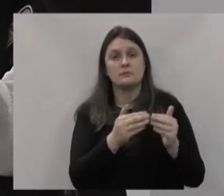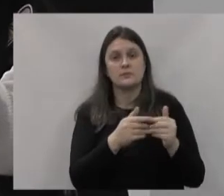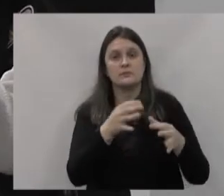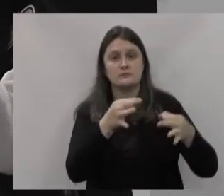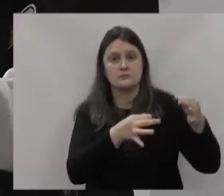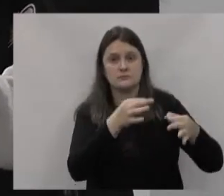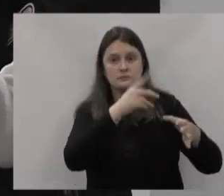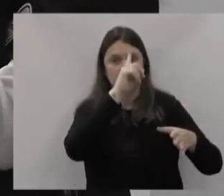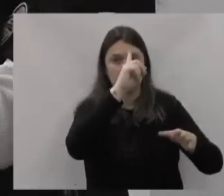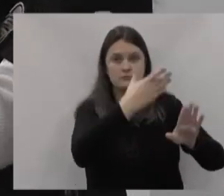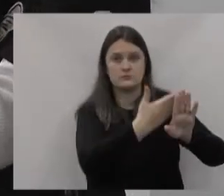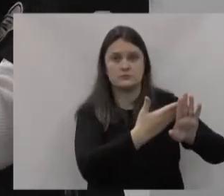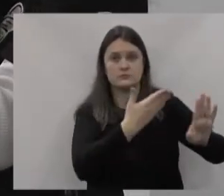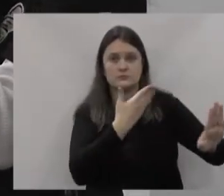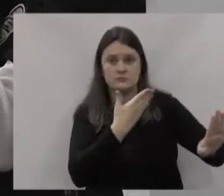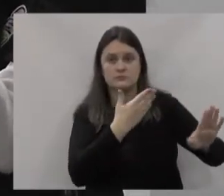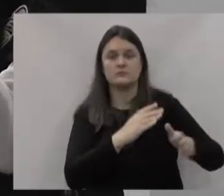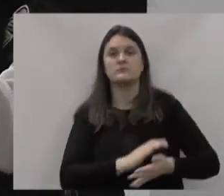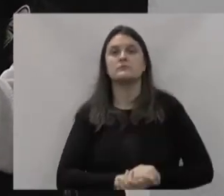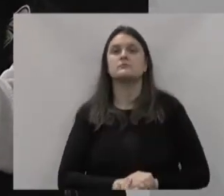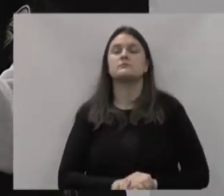afastamento. Aí já